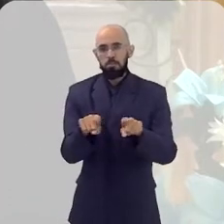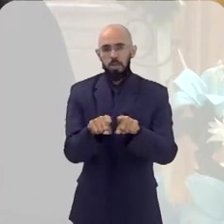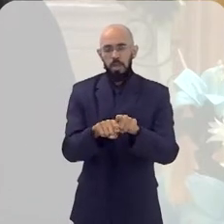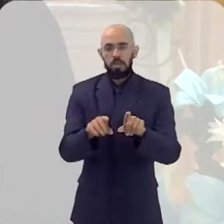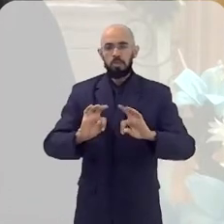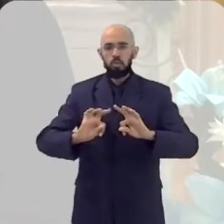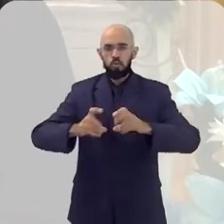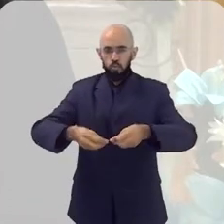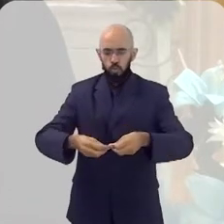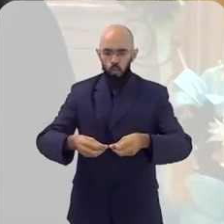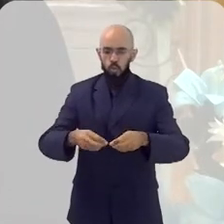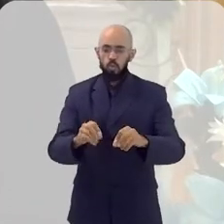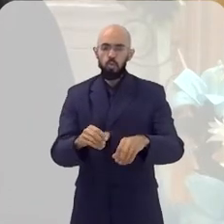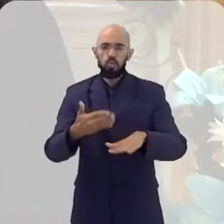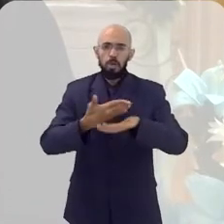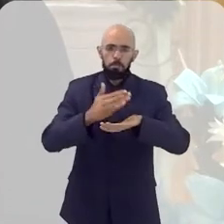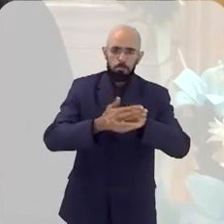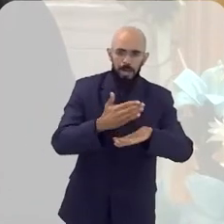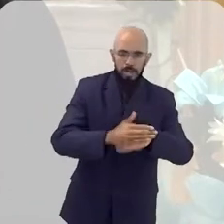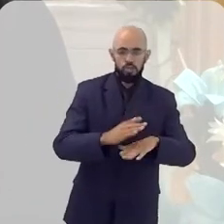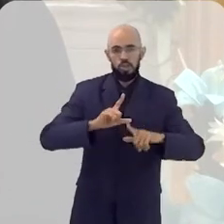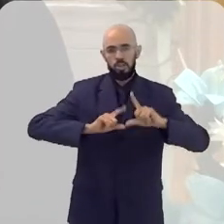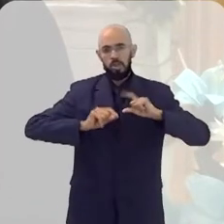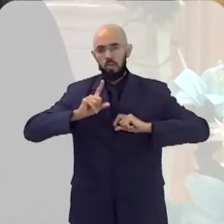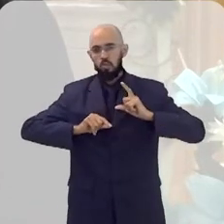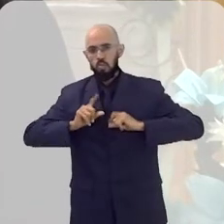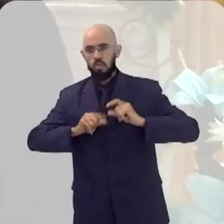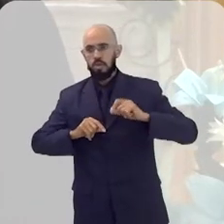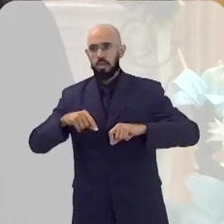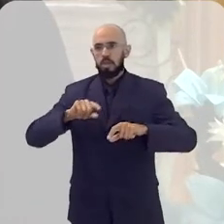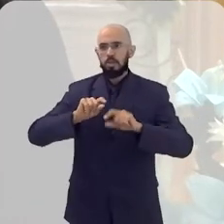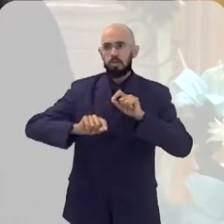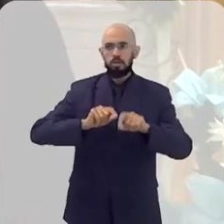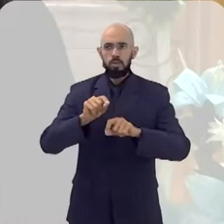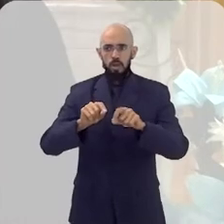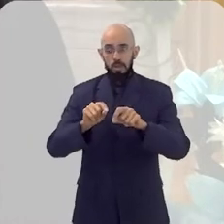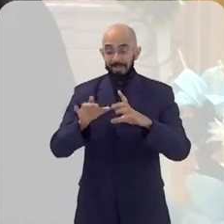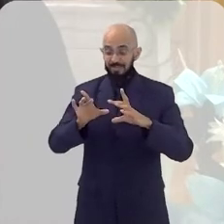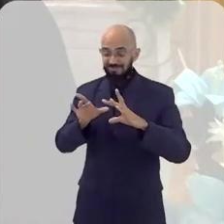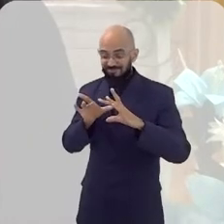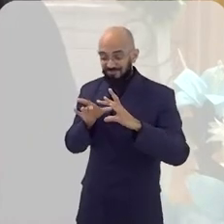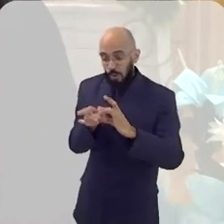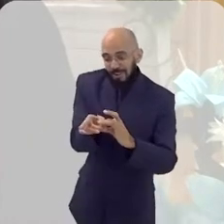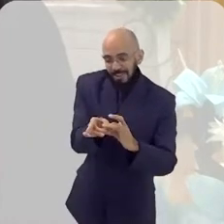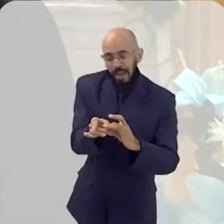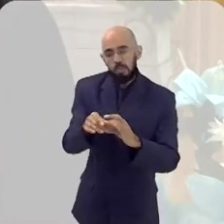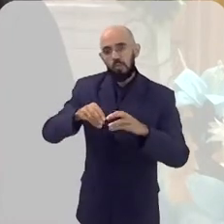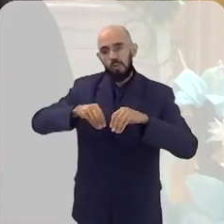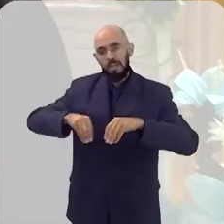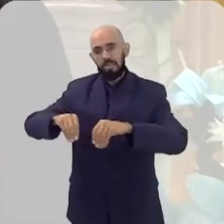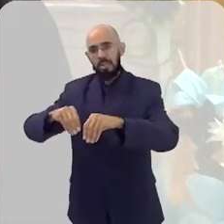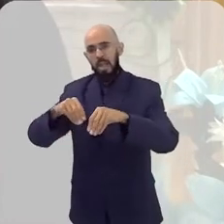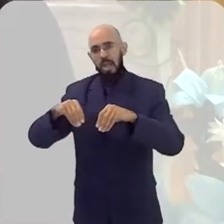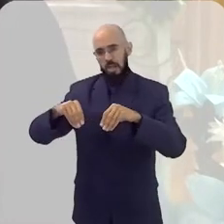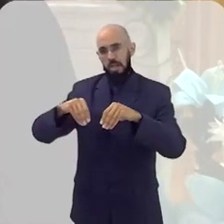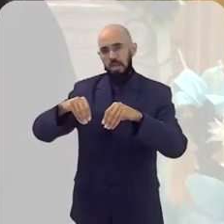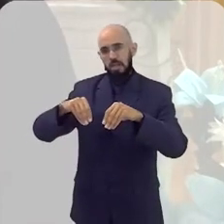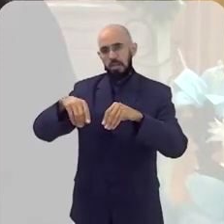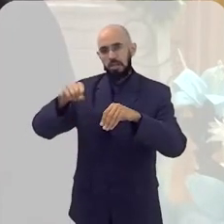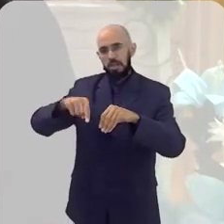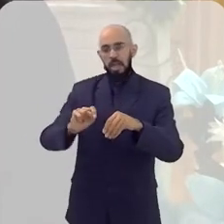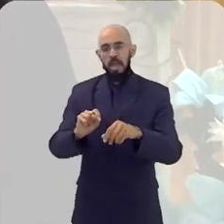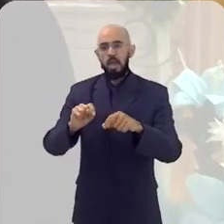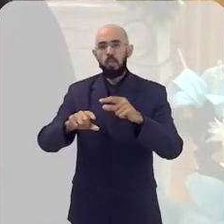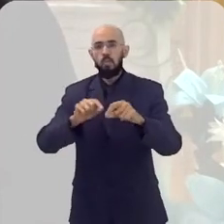todo o ritual, todos os rituais da Wicca estão ligados com a terra, mais uma vez, com ciclos